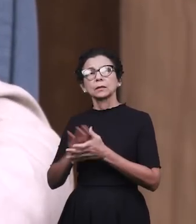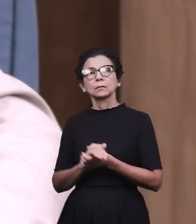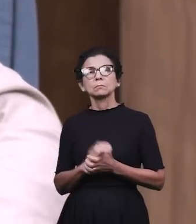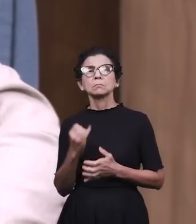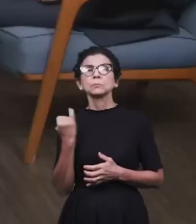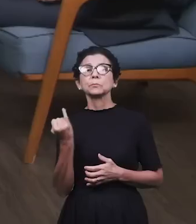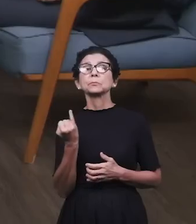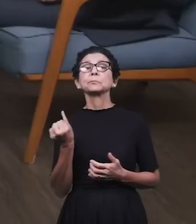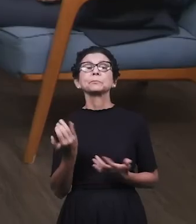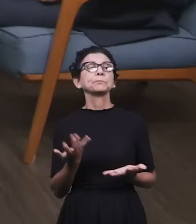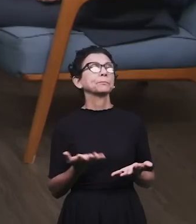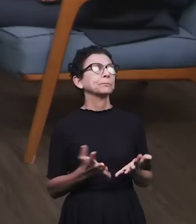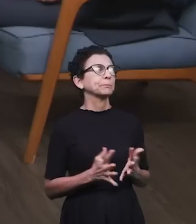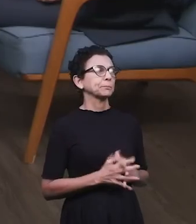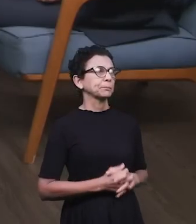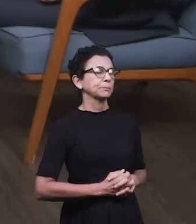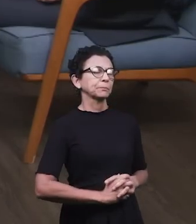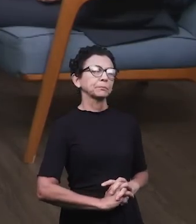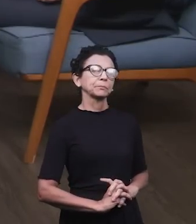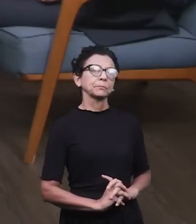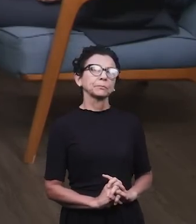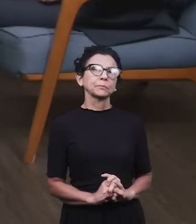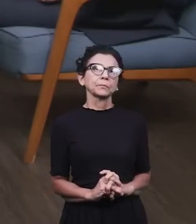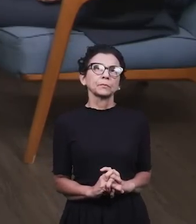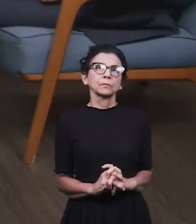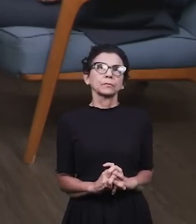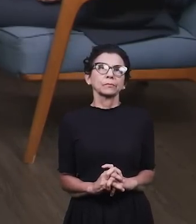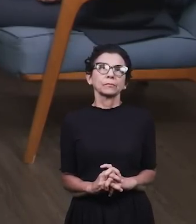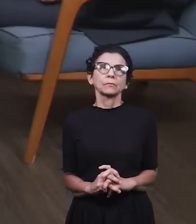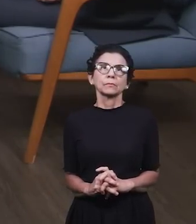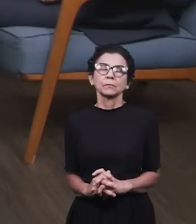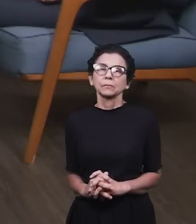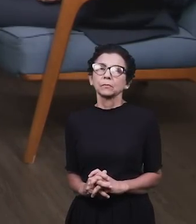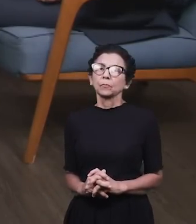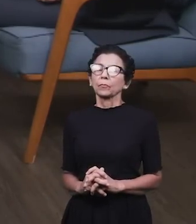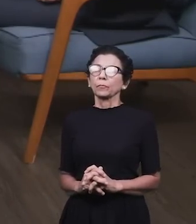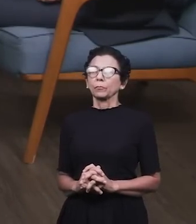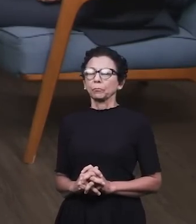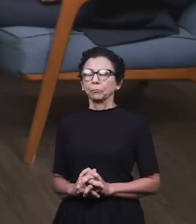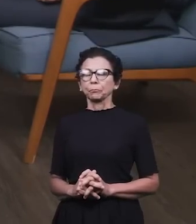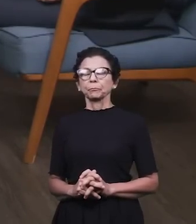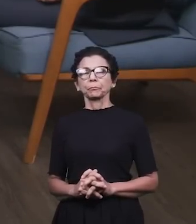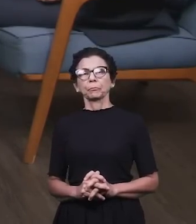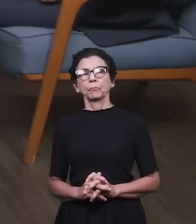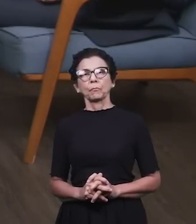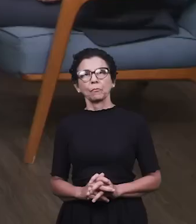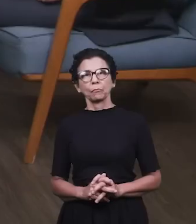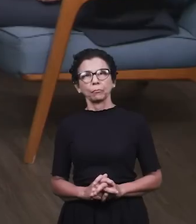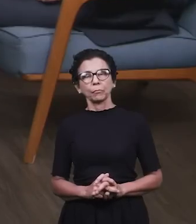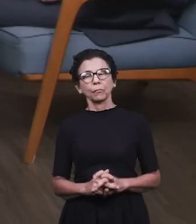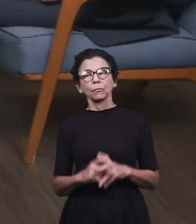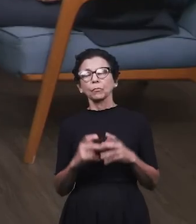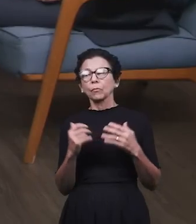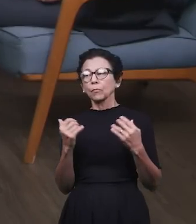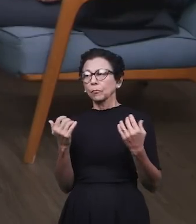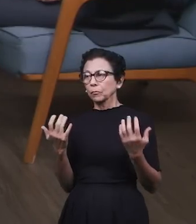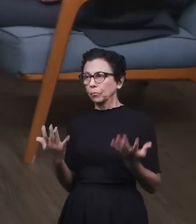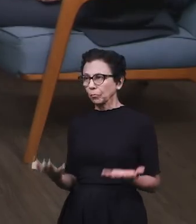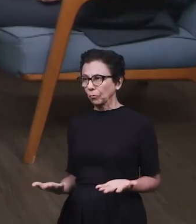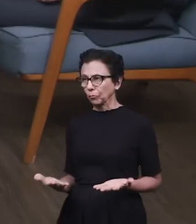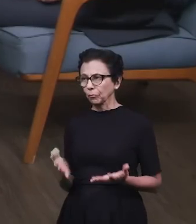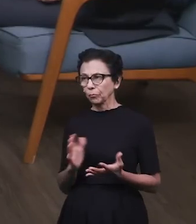importância, Daniel? Bem, há muitos aspectos que fundamentam